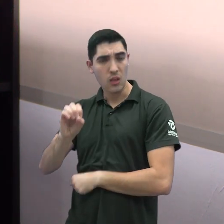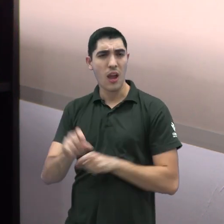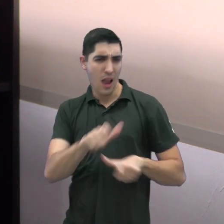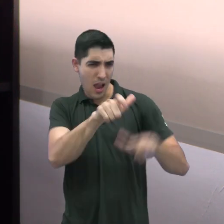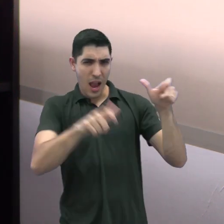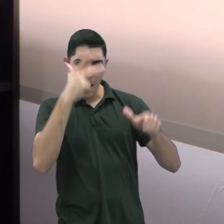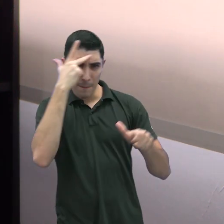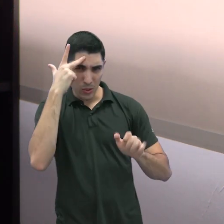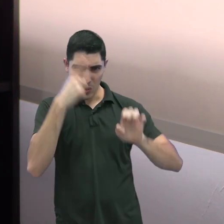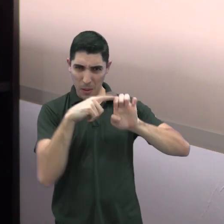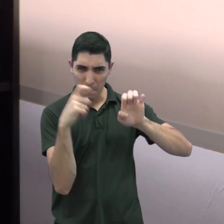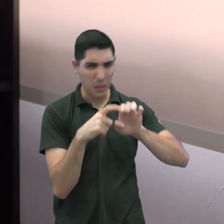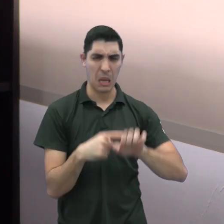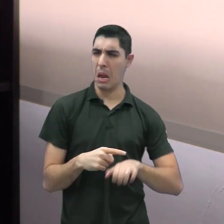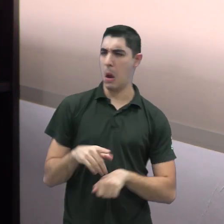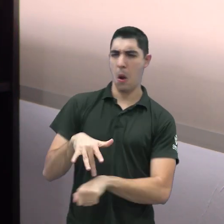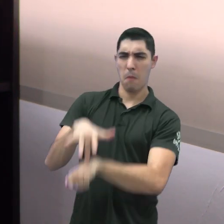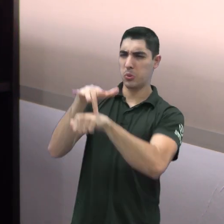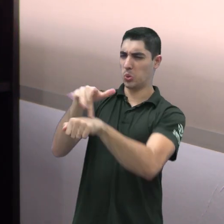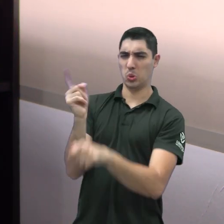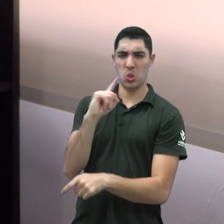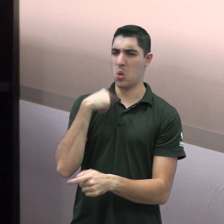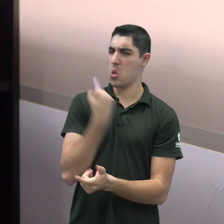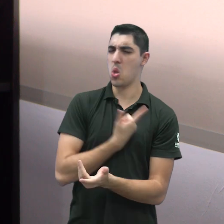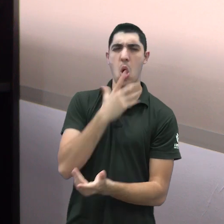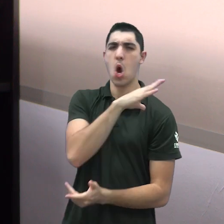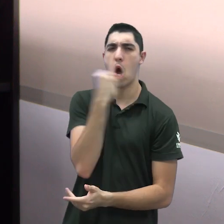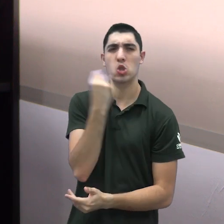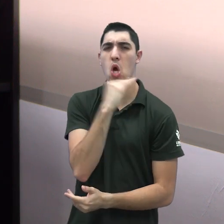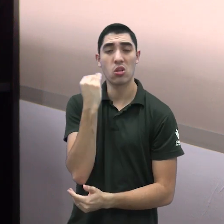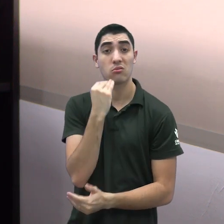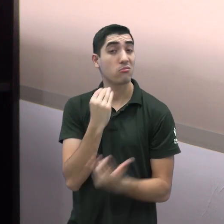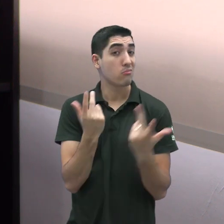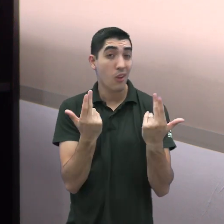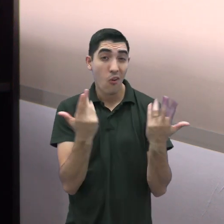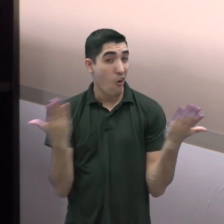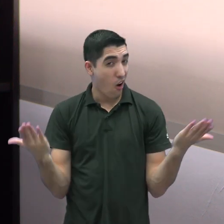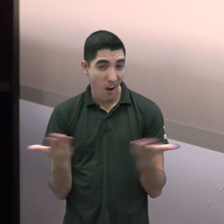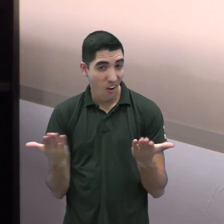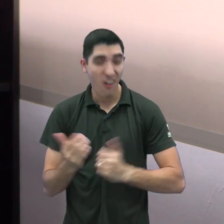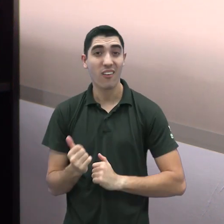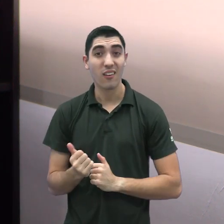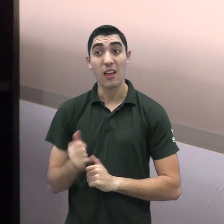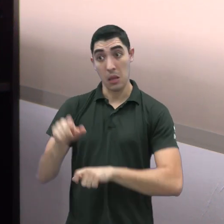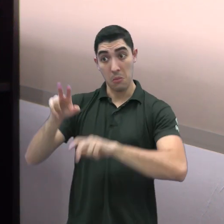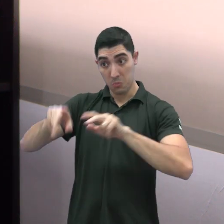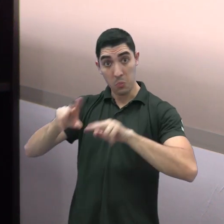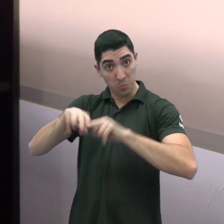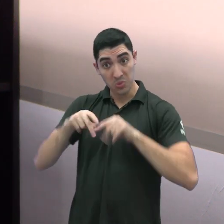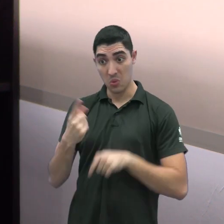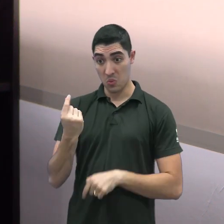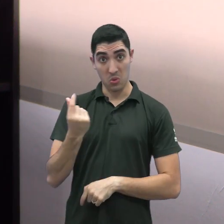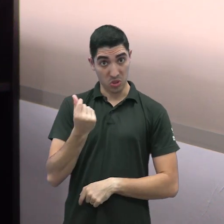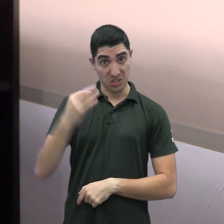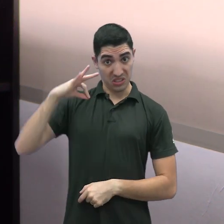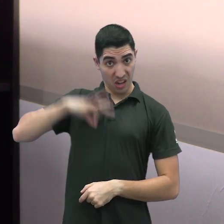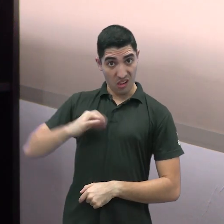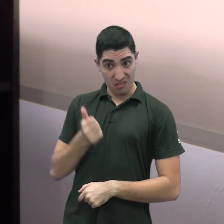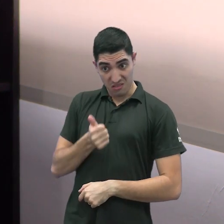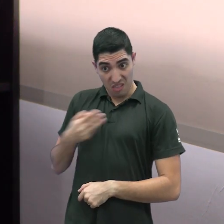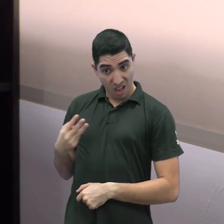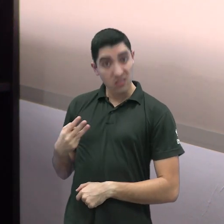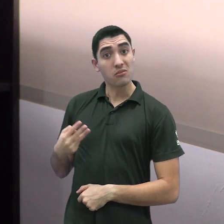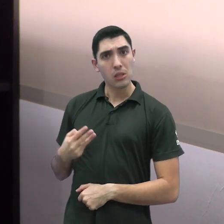Os empregadores detestaram, acharam absurdo. Hoje, o 13º faz com que no final do ano o comércio se